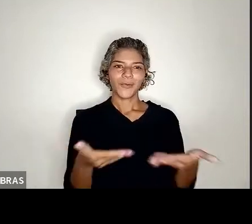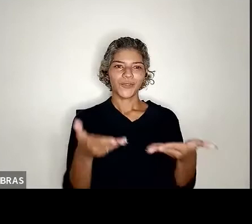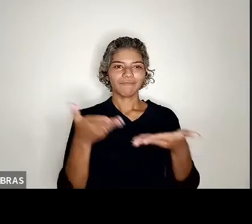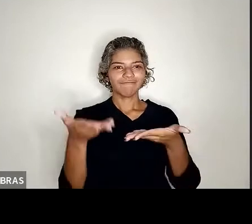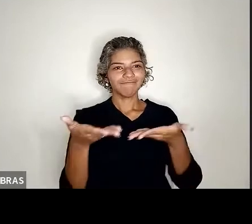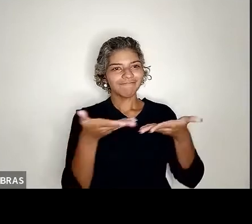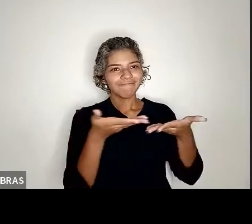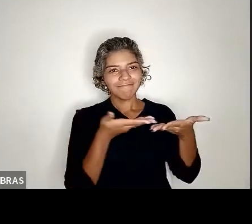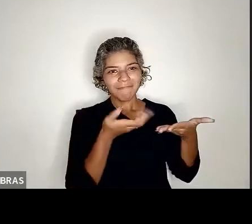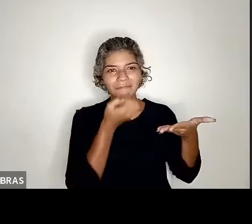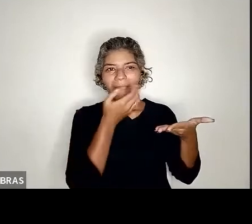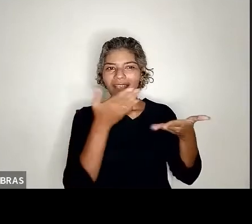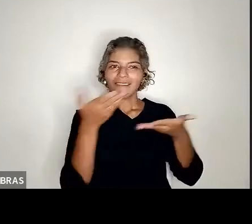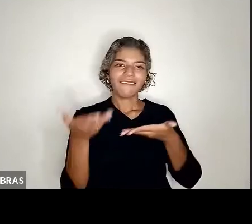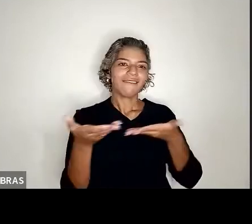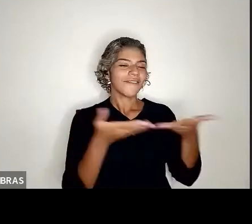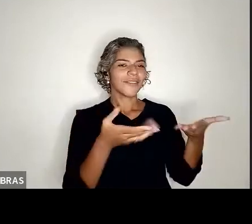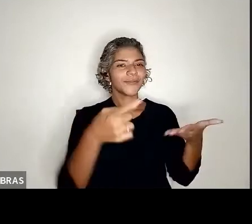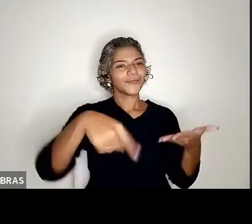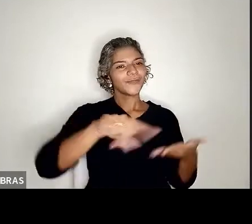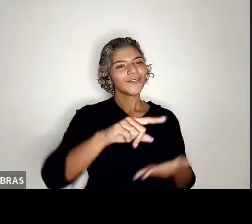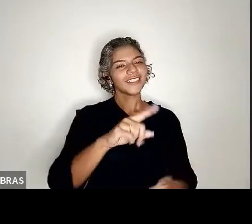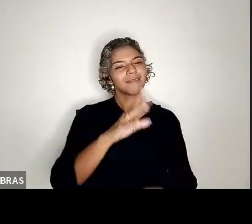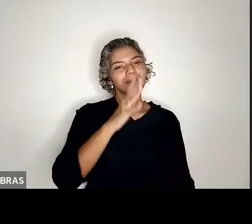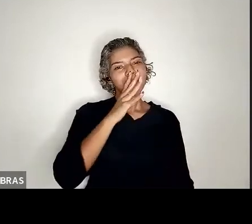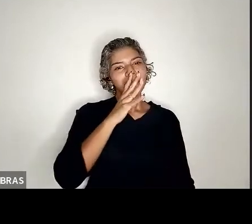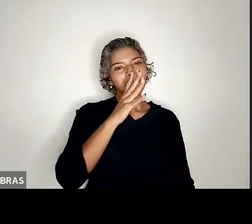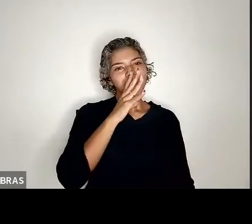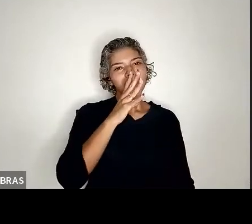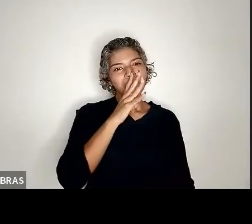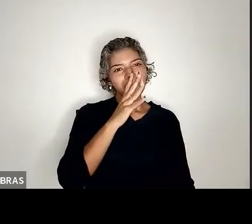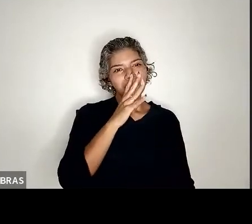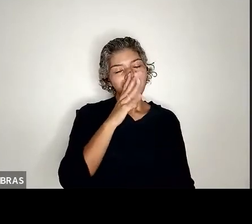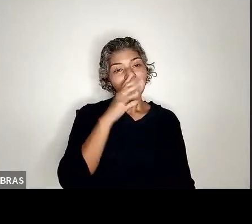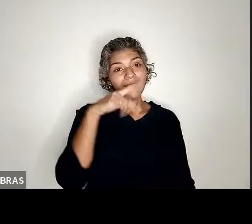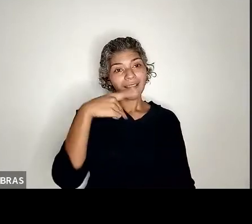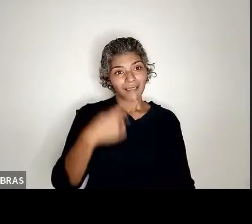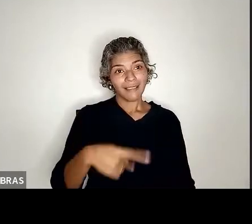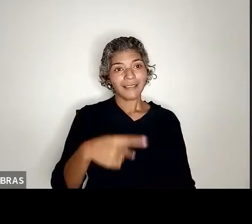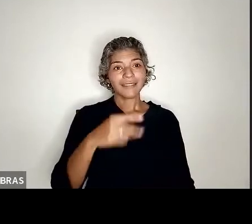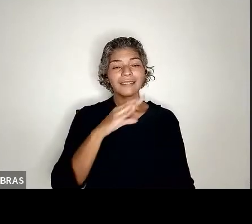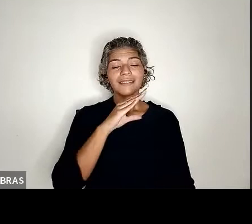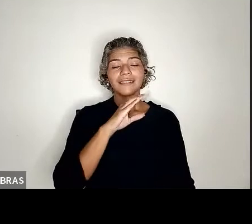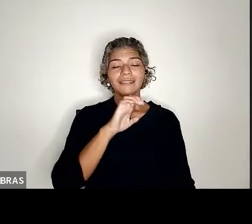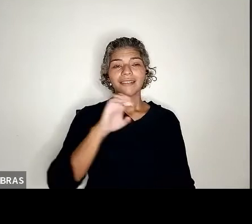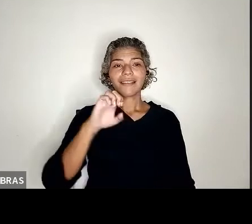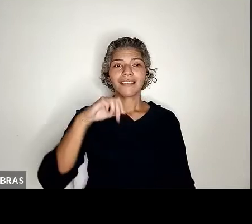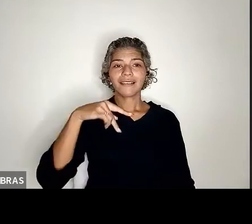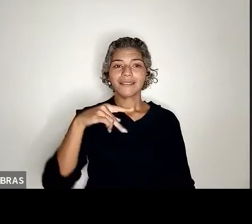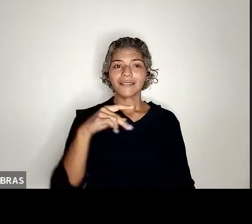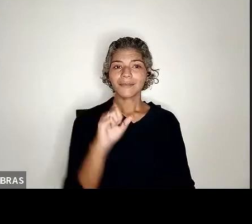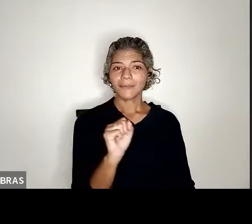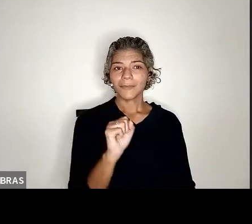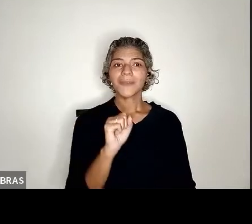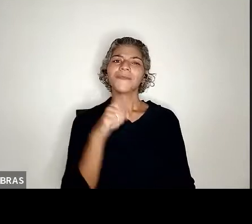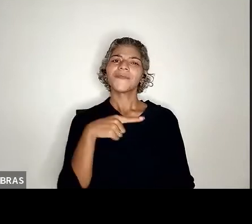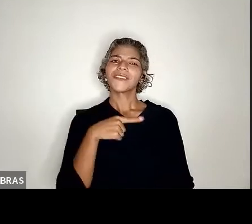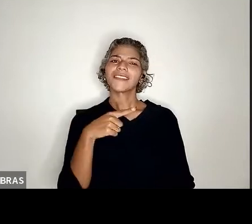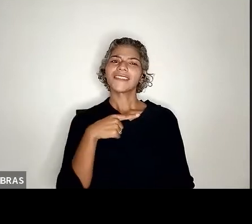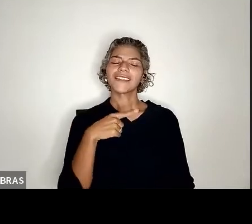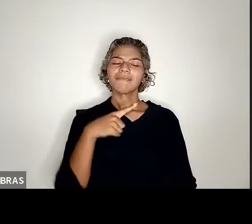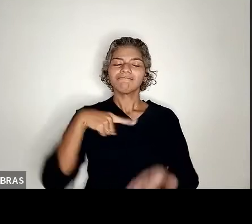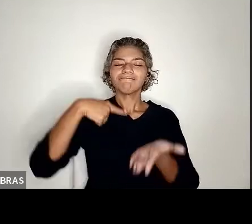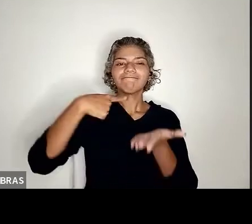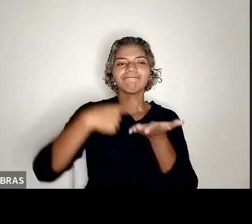assistem, né, nesse CENSP, esse CENSP que integra a agenda comemorativa do Dia Internacional